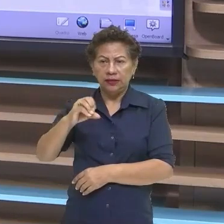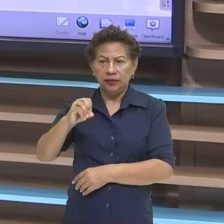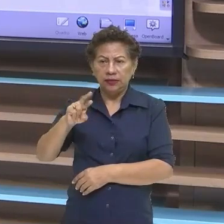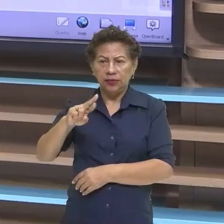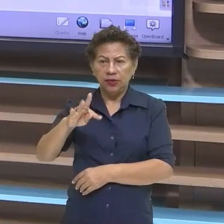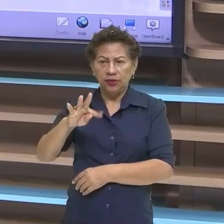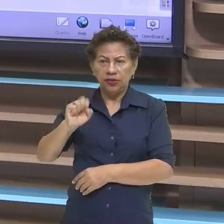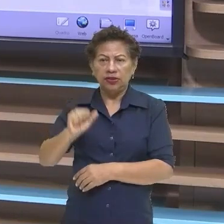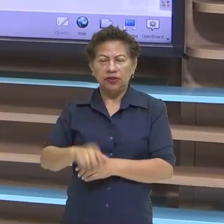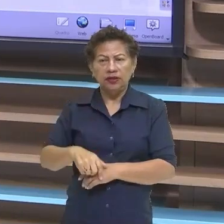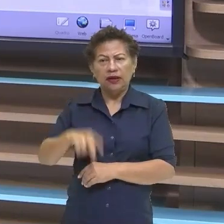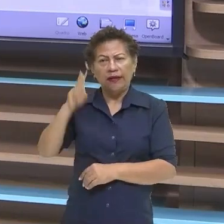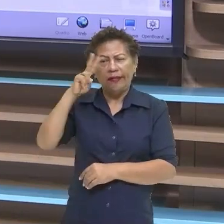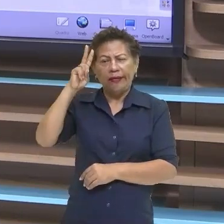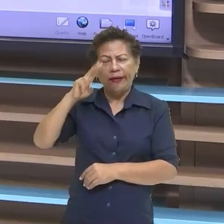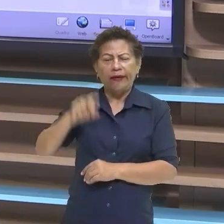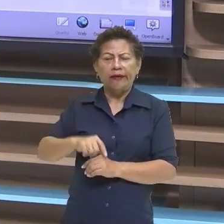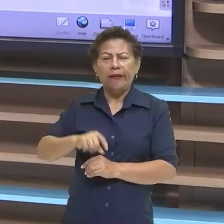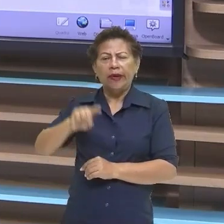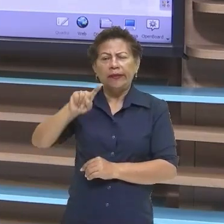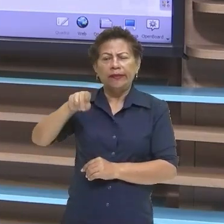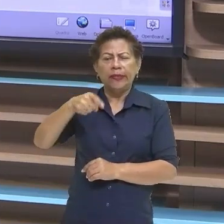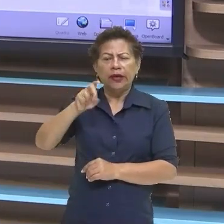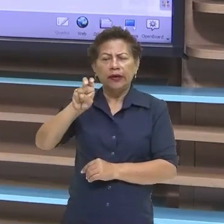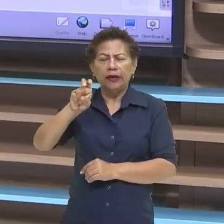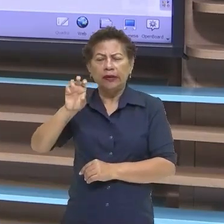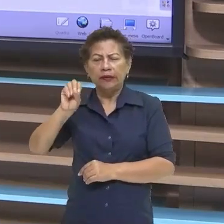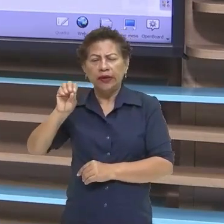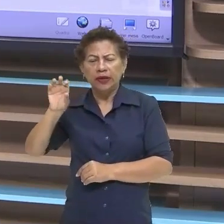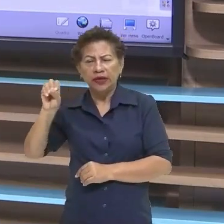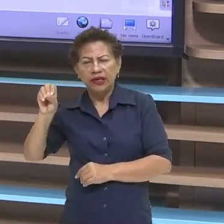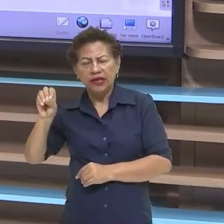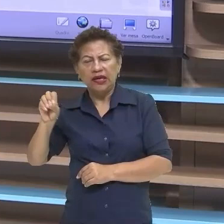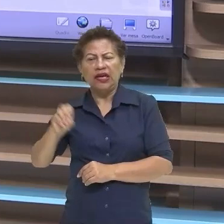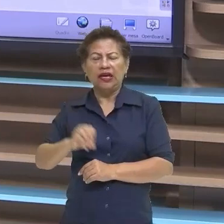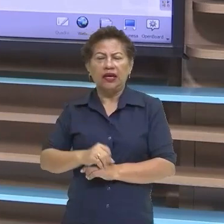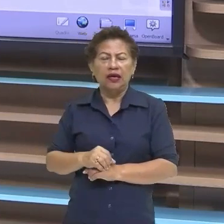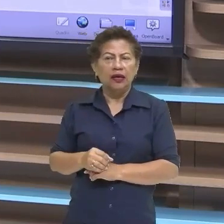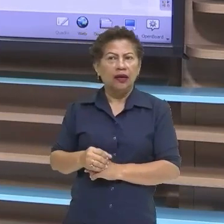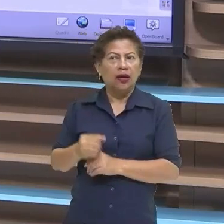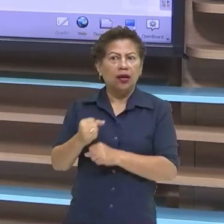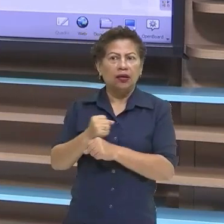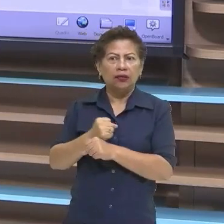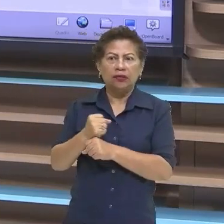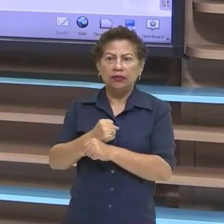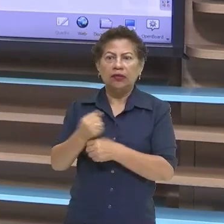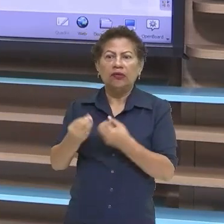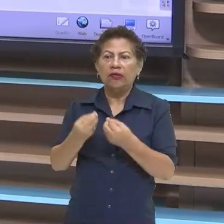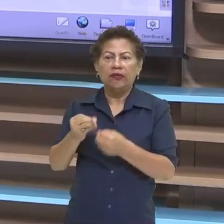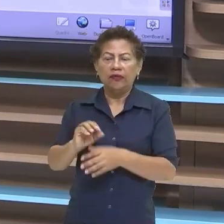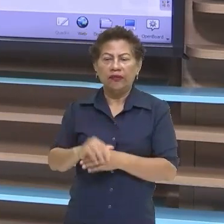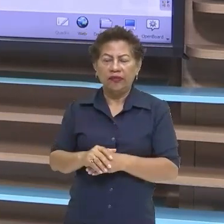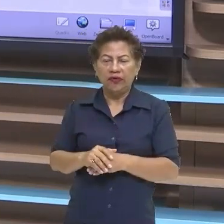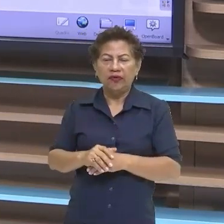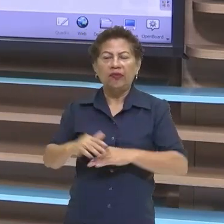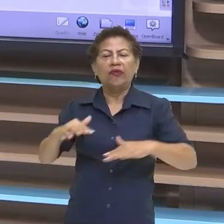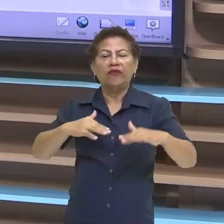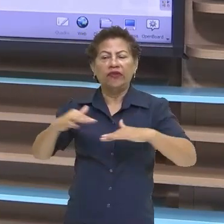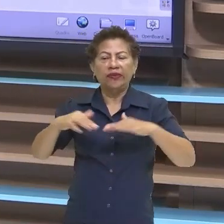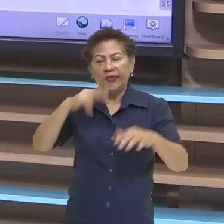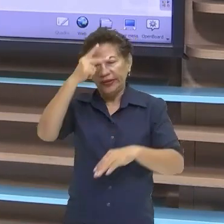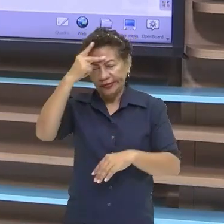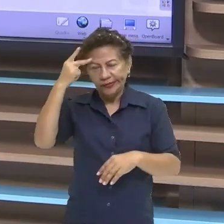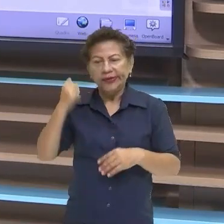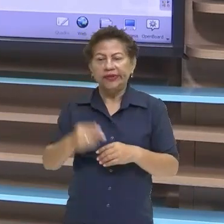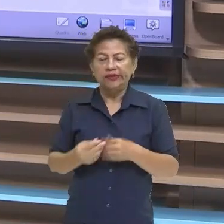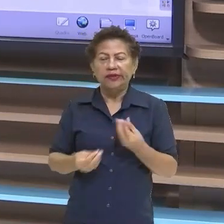em 1500, né, 1840, na década de 50, para você se locomover, sair ali de um lugar para o